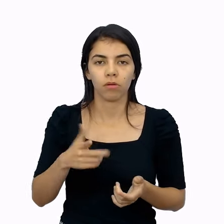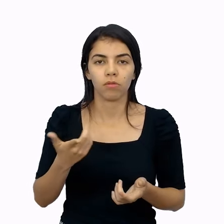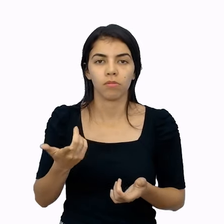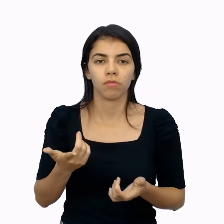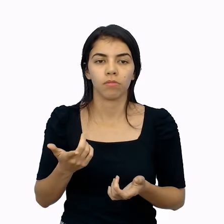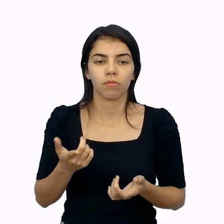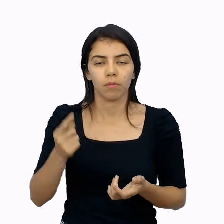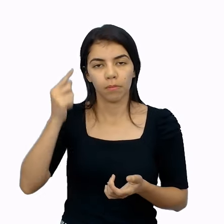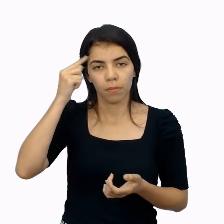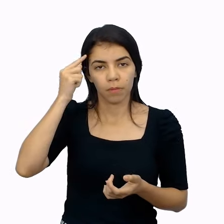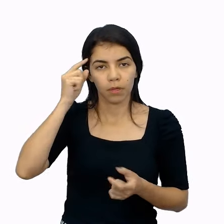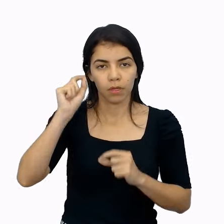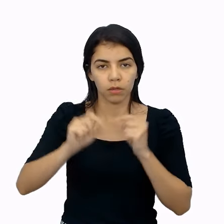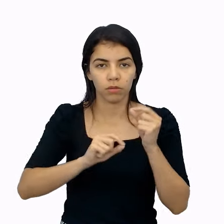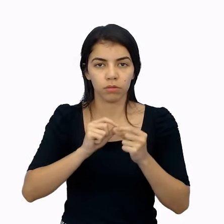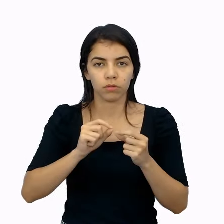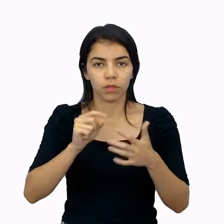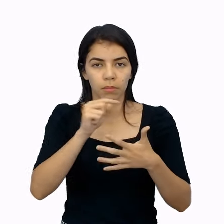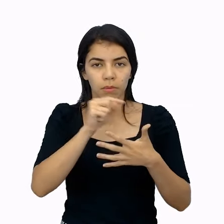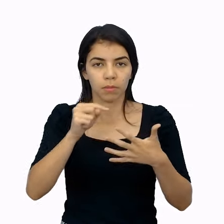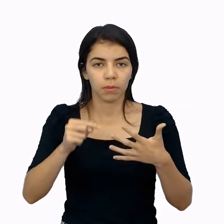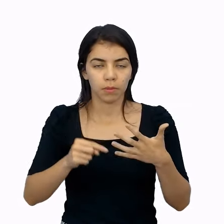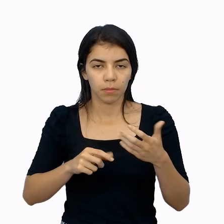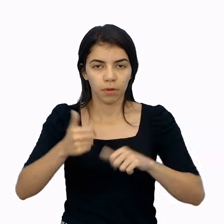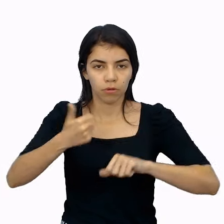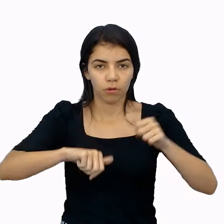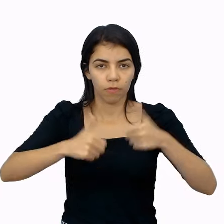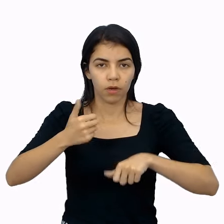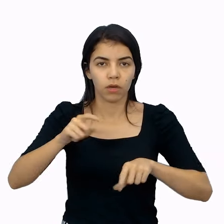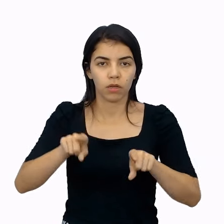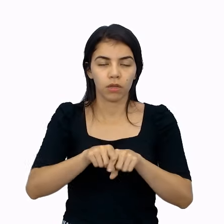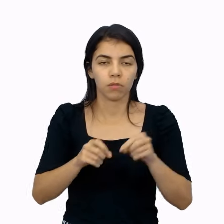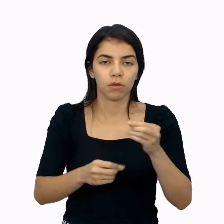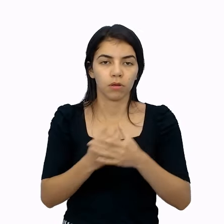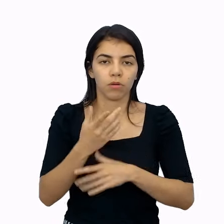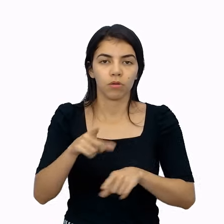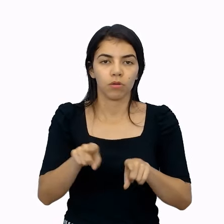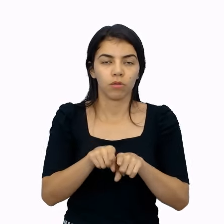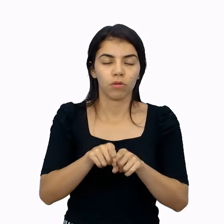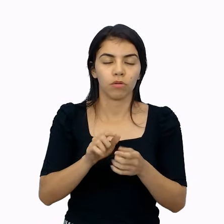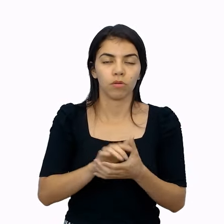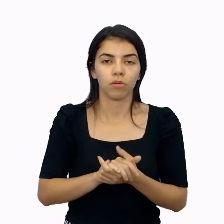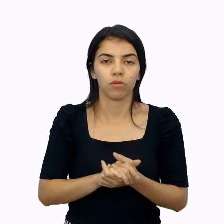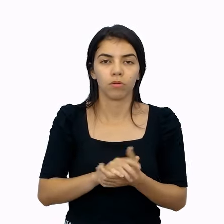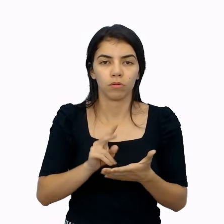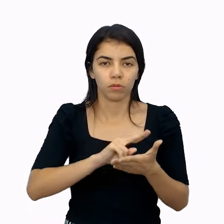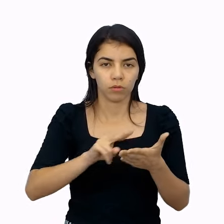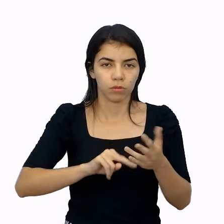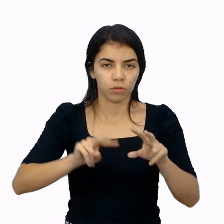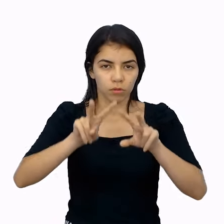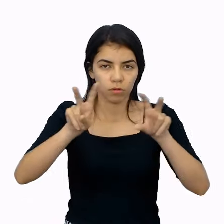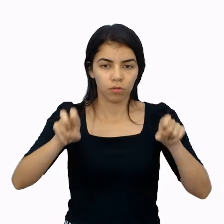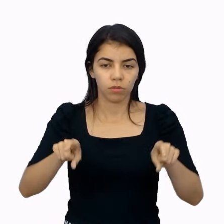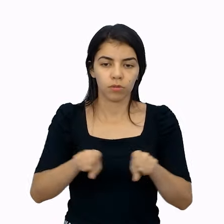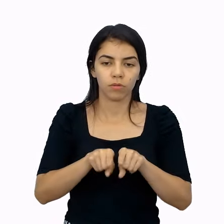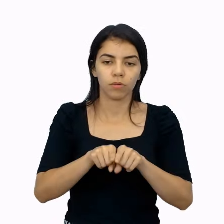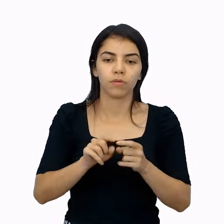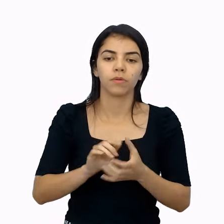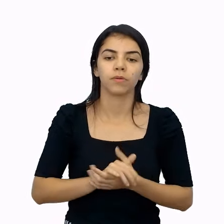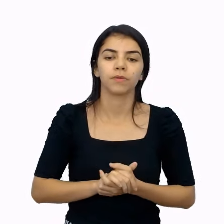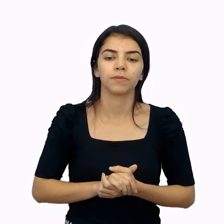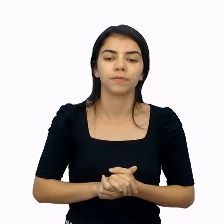ficha ou então desses critérios avaliativos, né? Constrói sentidos para a partir da leitura do título da artigo de